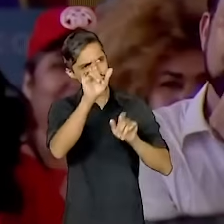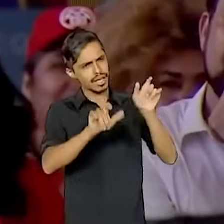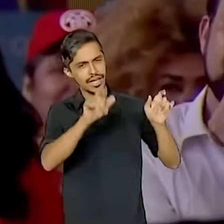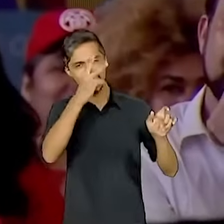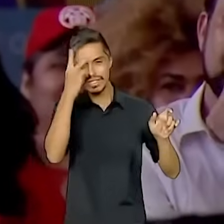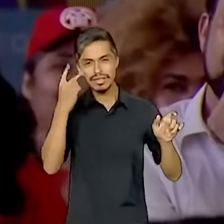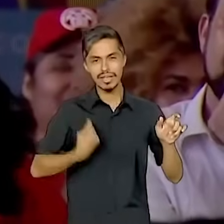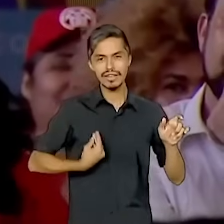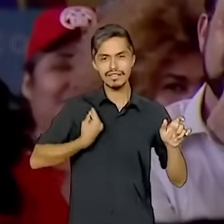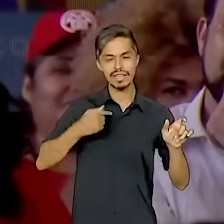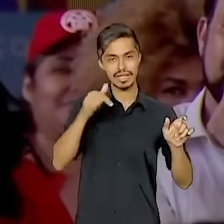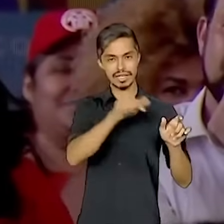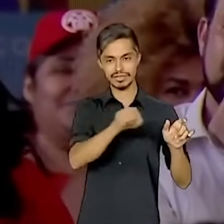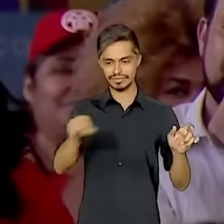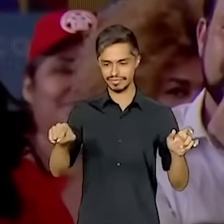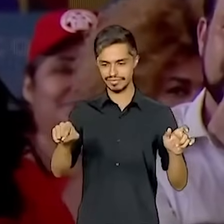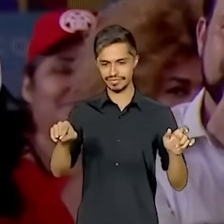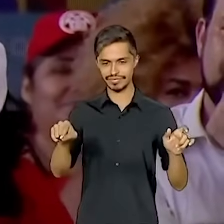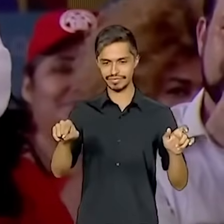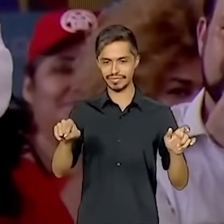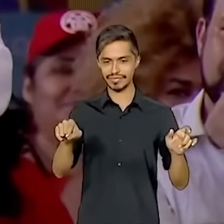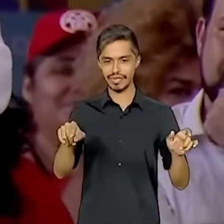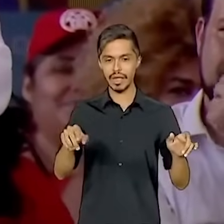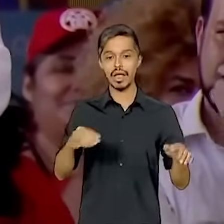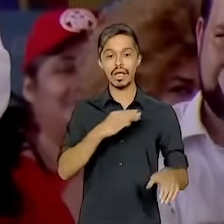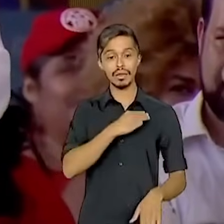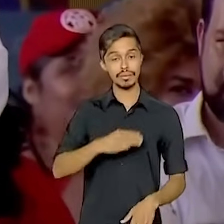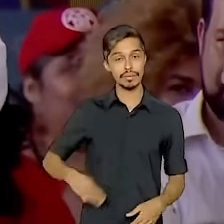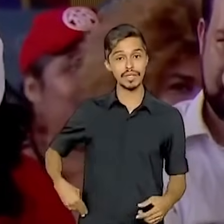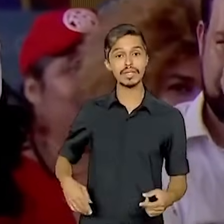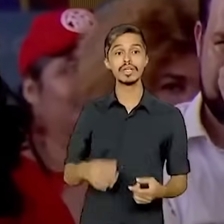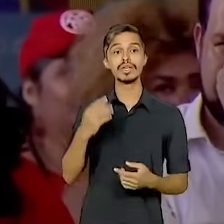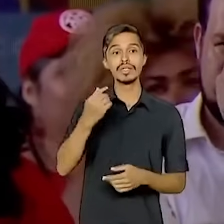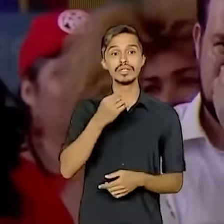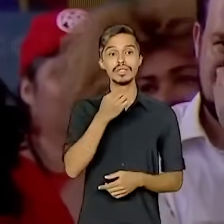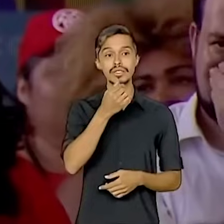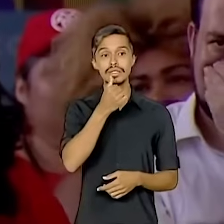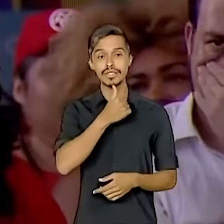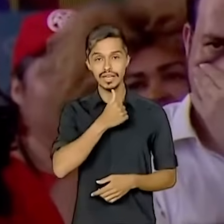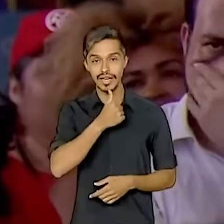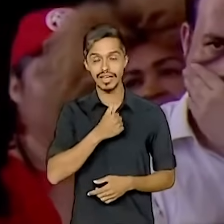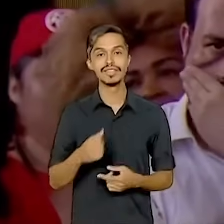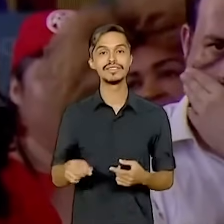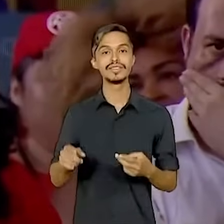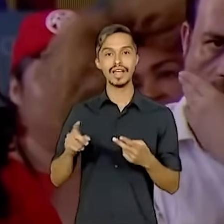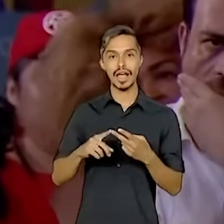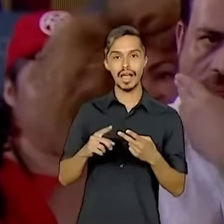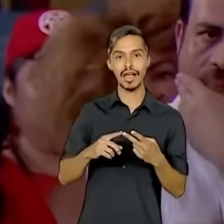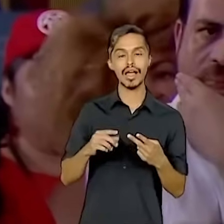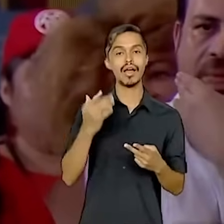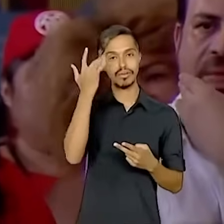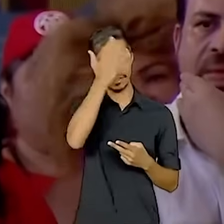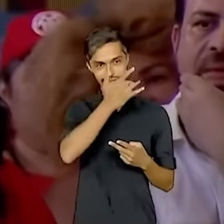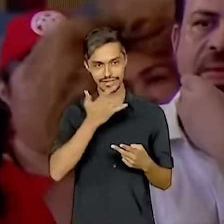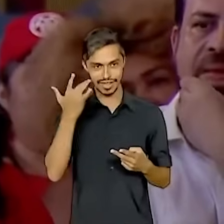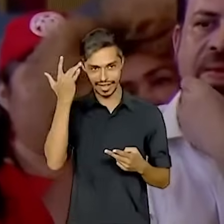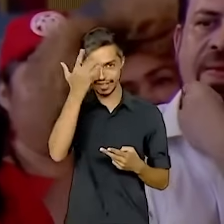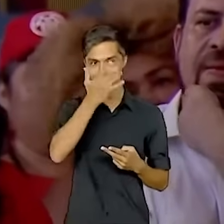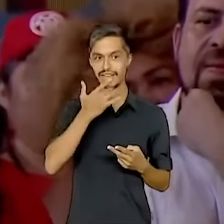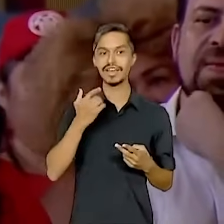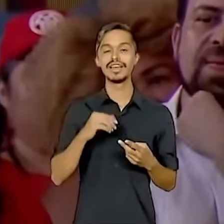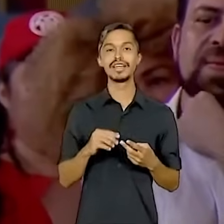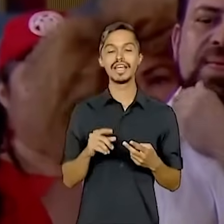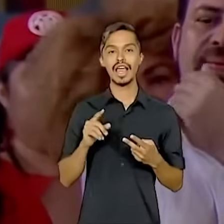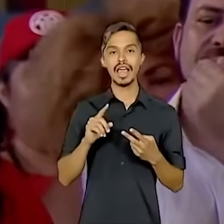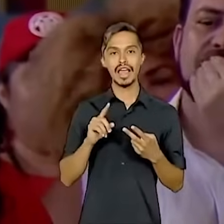que estão aqui. Ao ministro Jader Filho, ao companheiro Fernando Haddad,